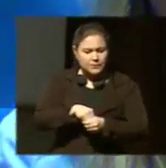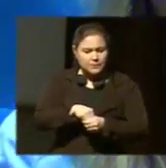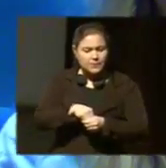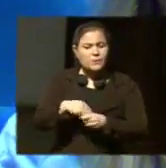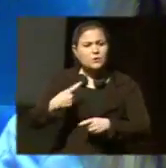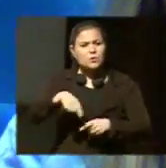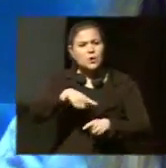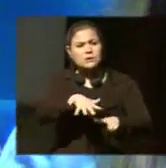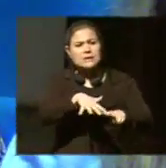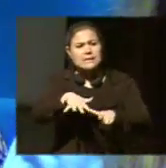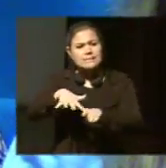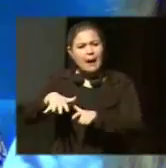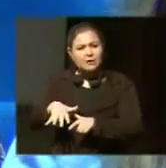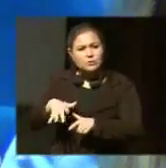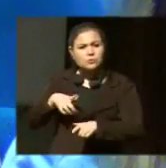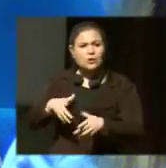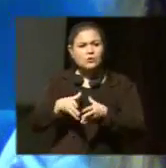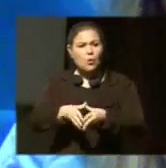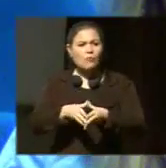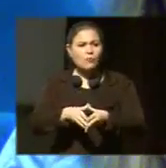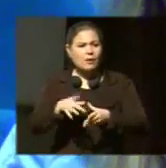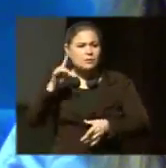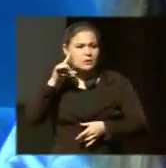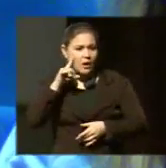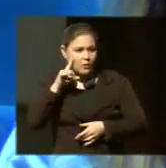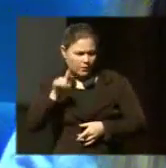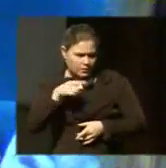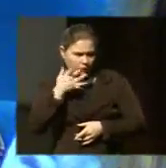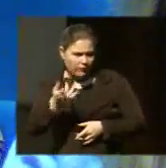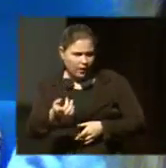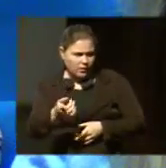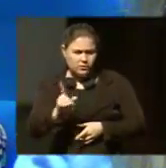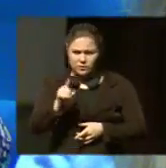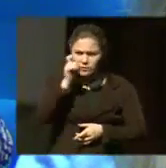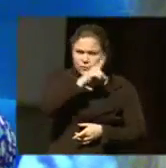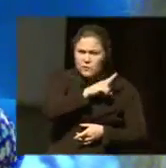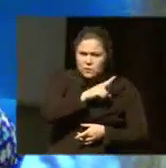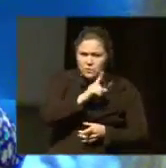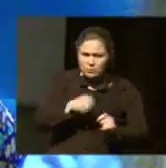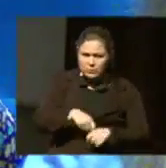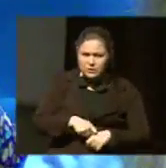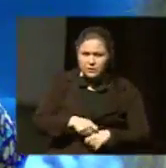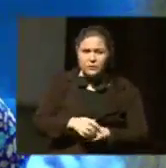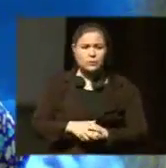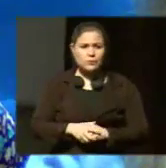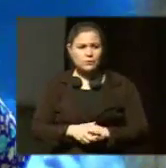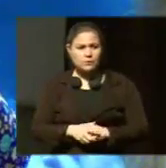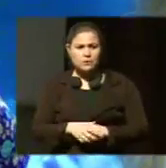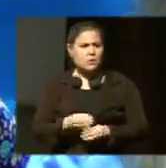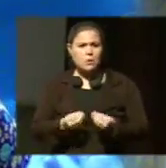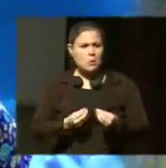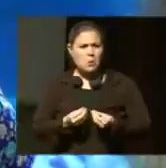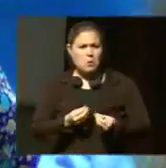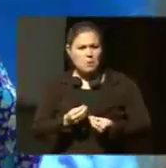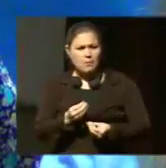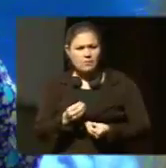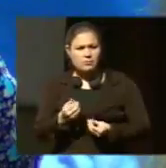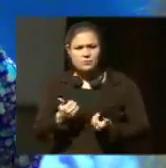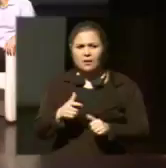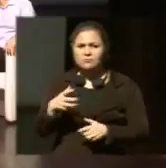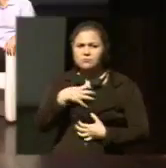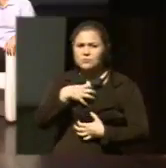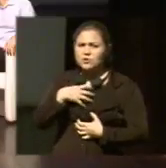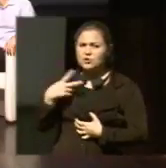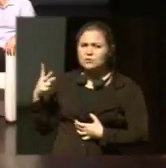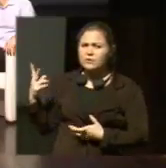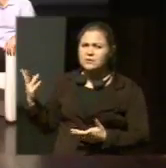nossos espaços de convivência diária? Assim, isso é fácil, isso é difícil, é possível? Como é que está isso assim, para vocês?